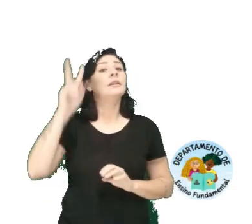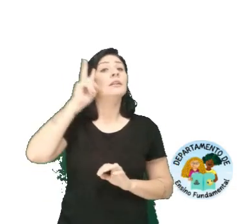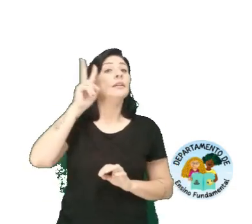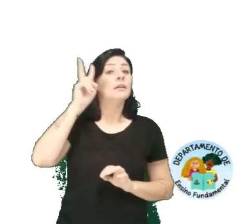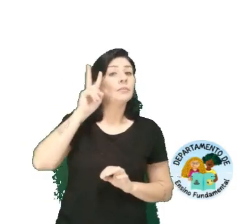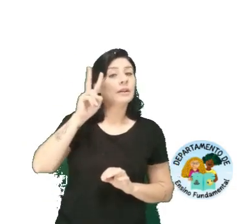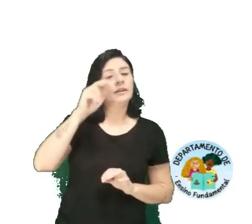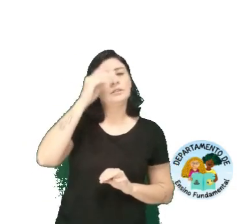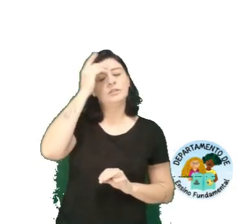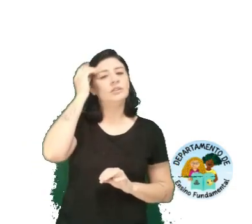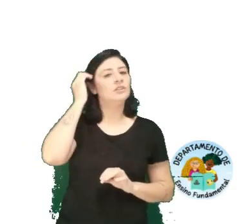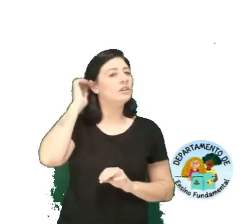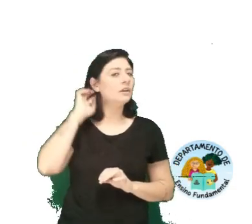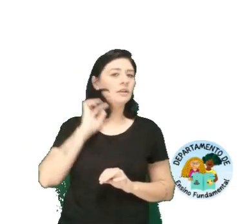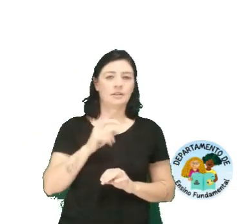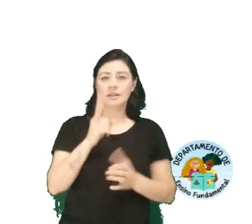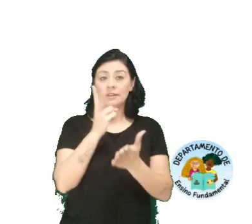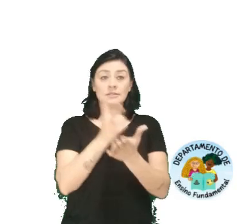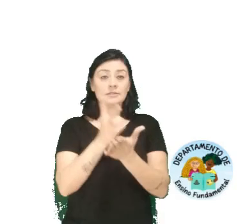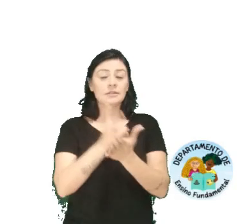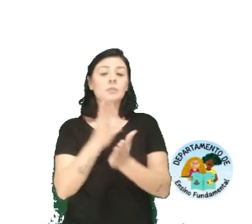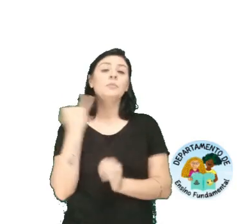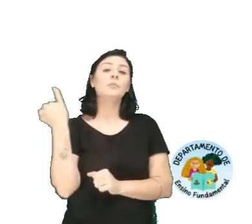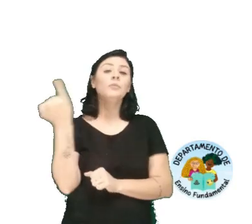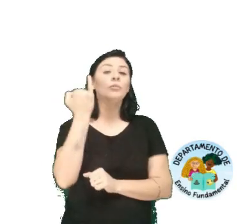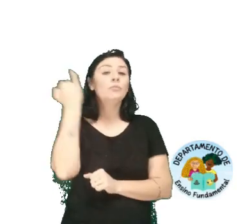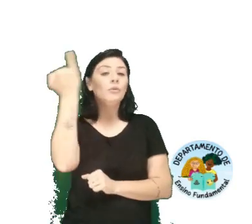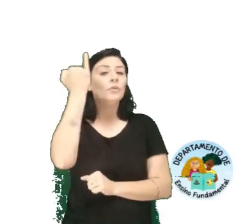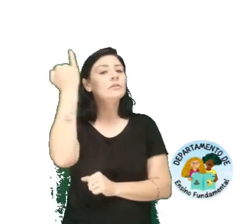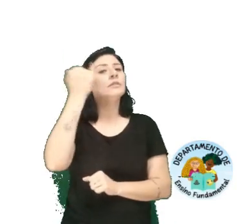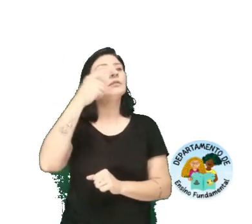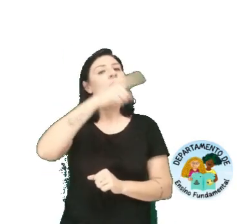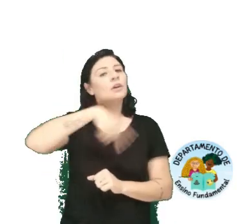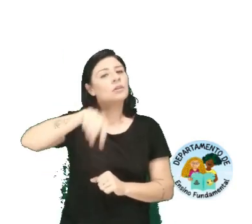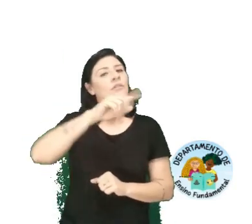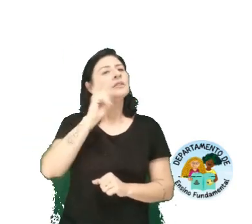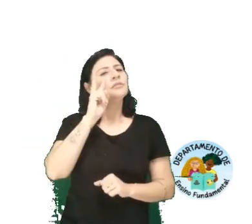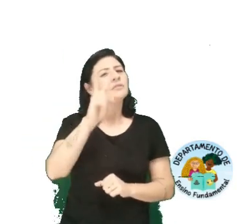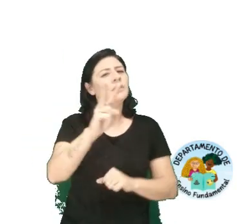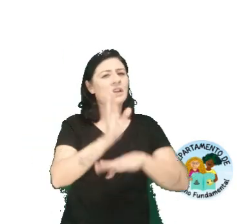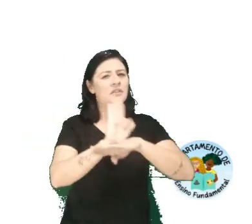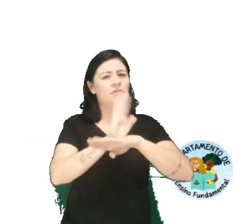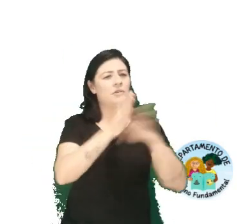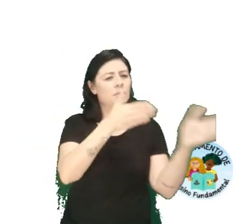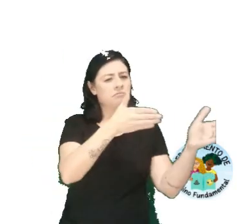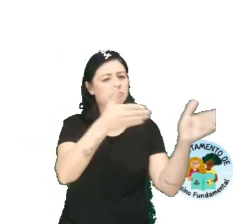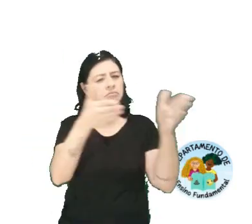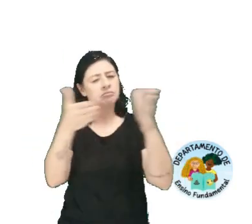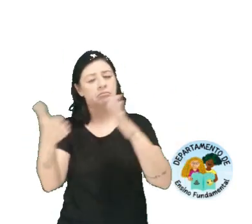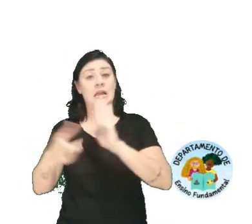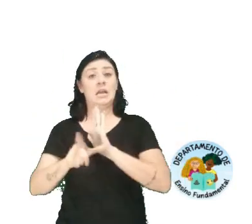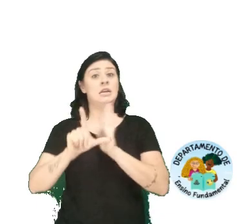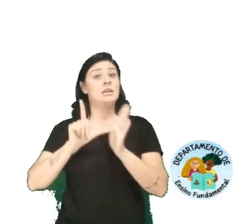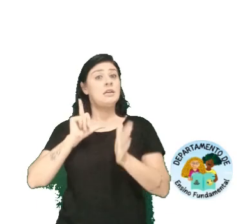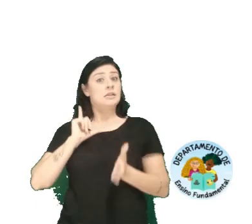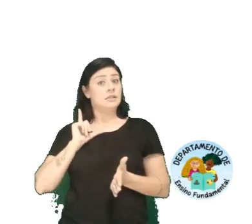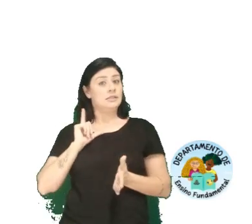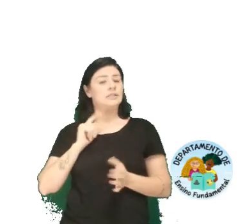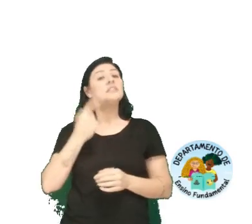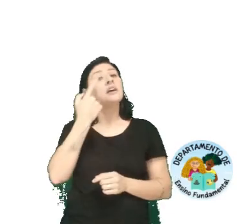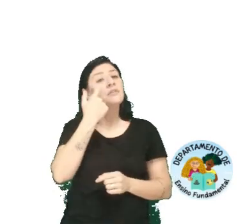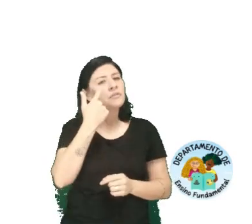Lembrando que é sempre importante que você assista o vídeo com antecedência, verifique se